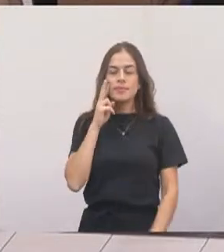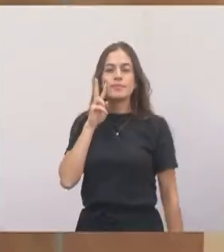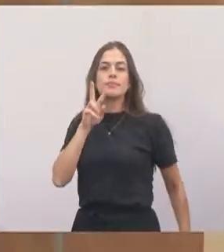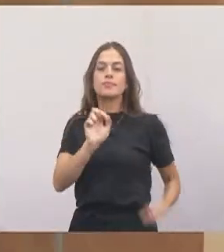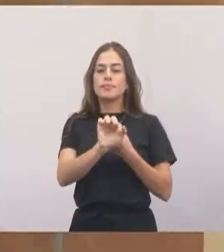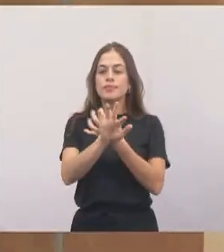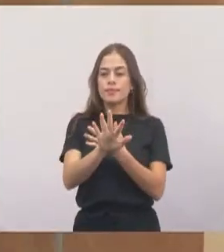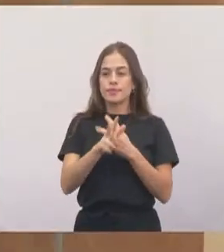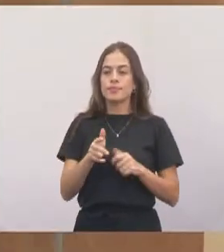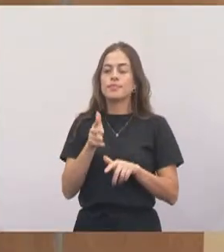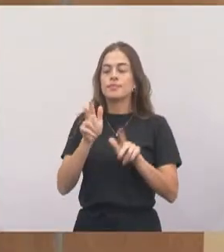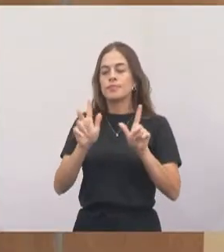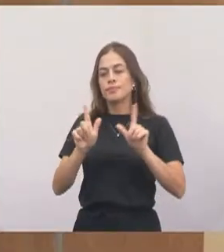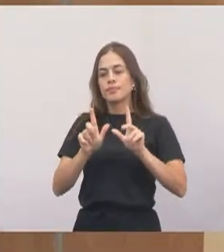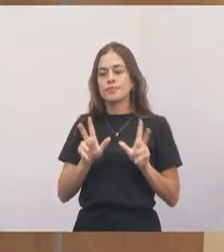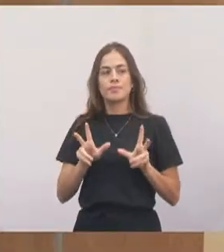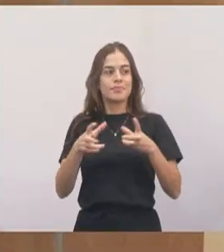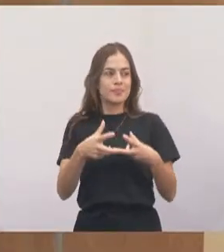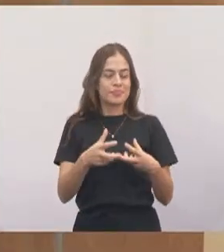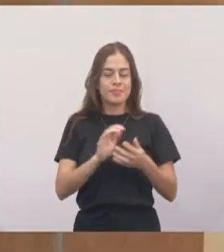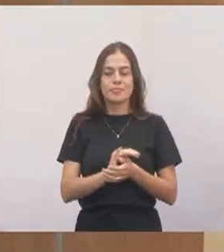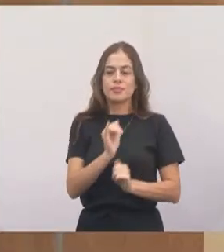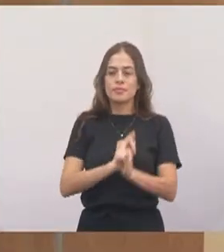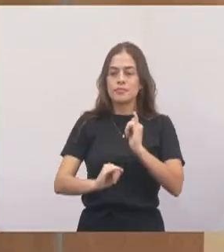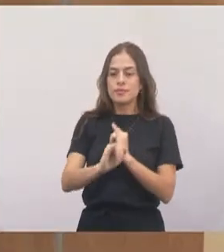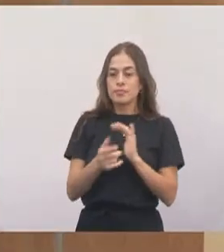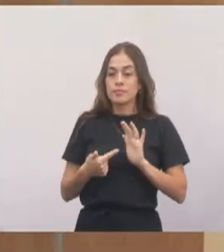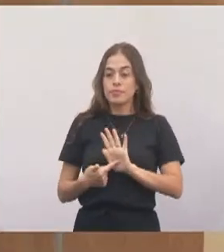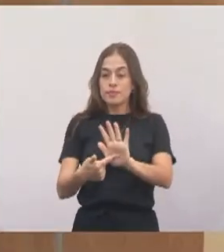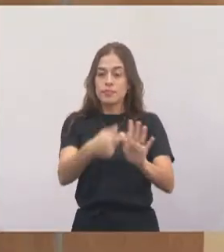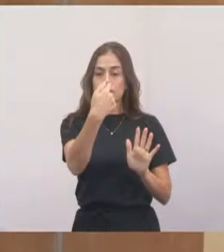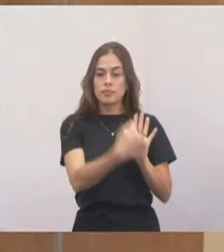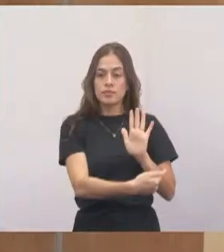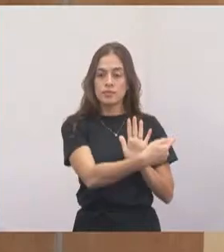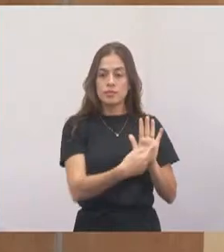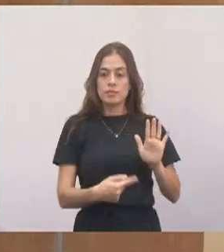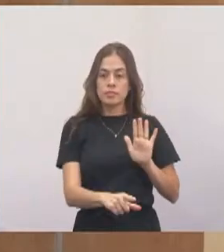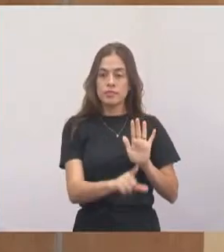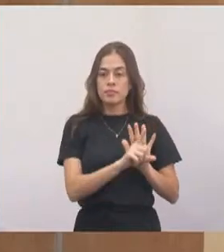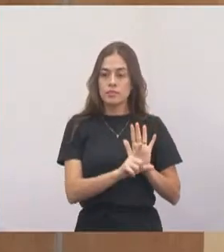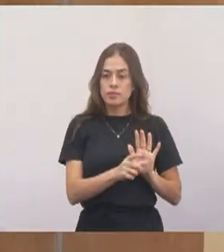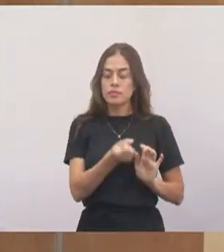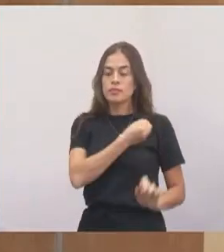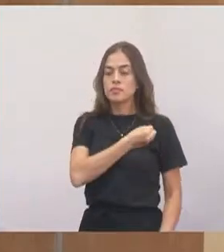aqui o veto total de outorga da Lei número